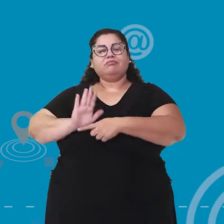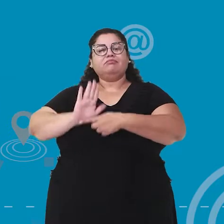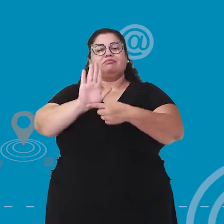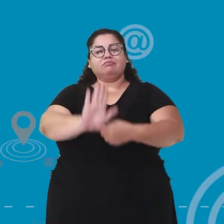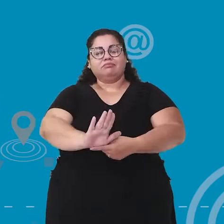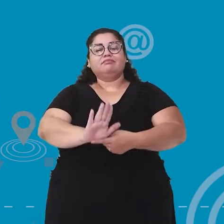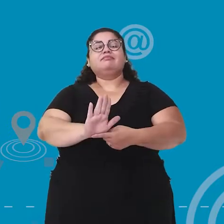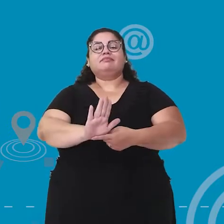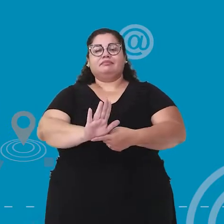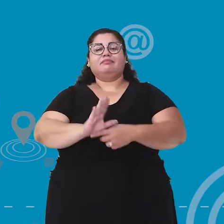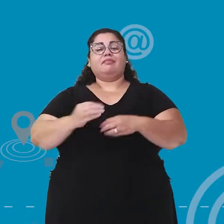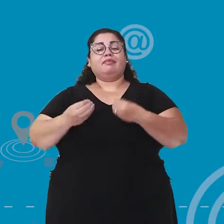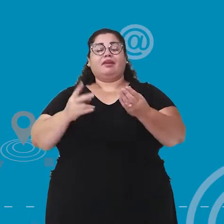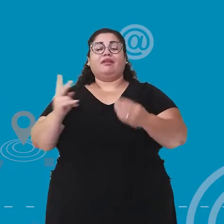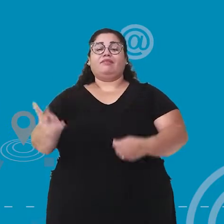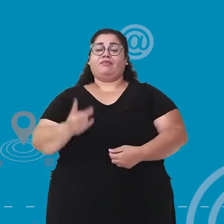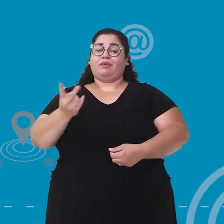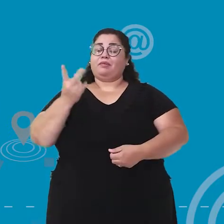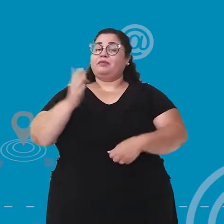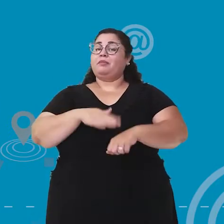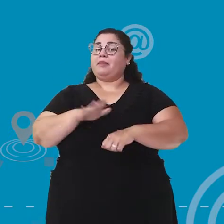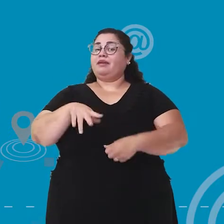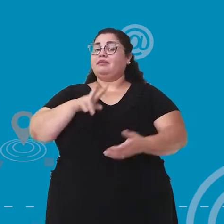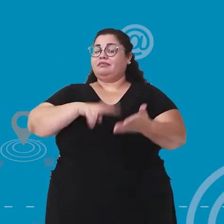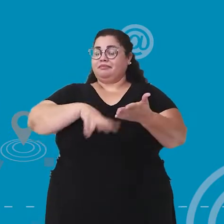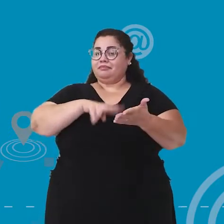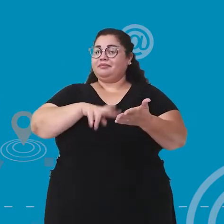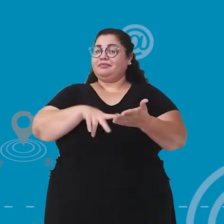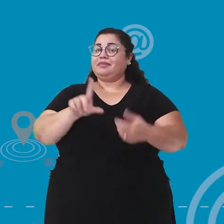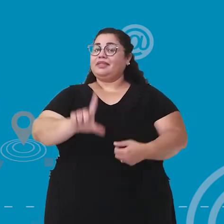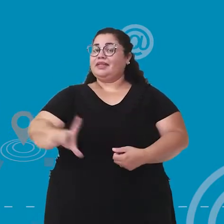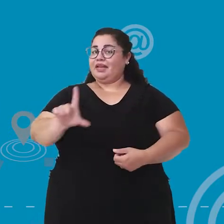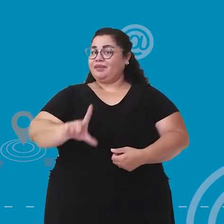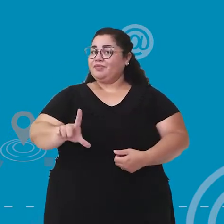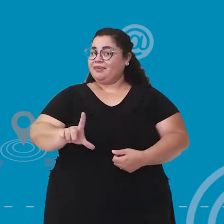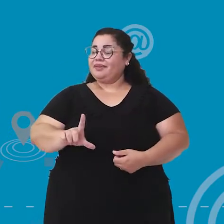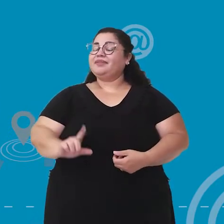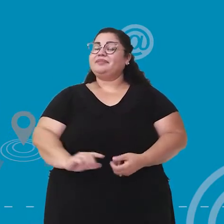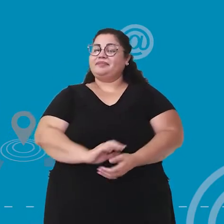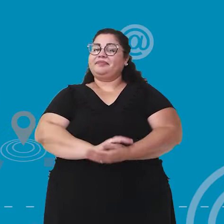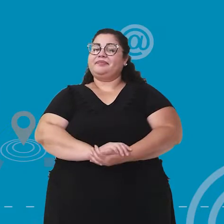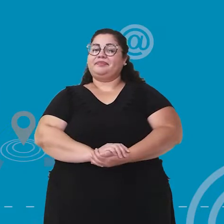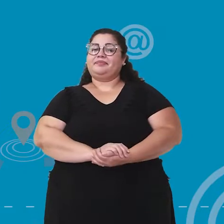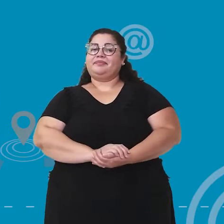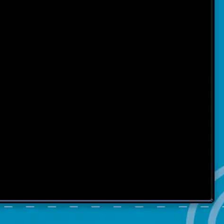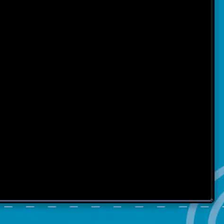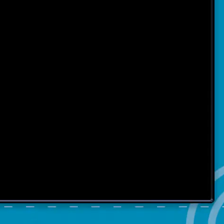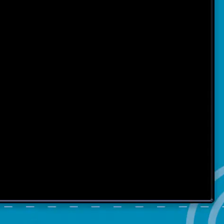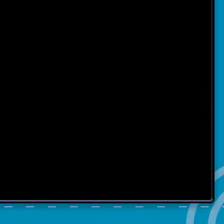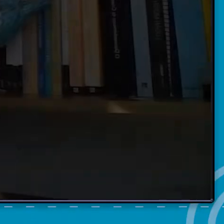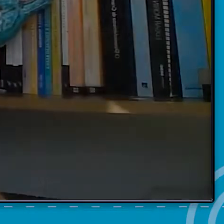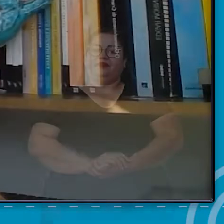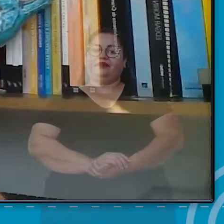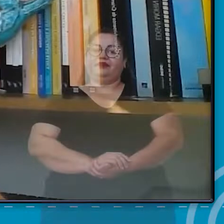pode colaborar para a valorização da leitura literária?